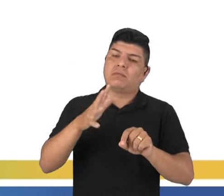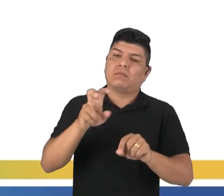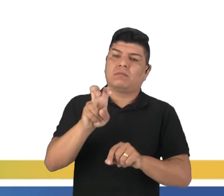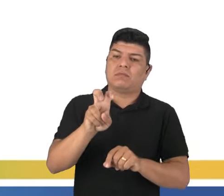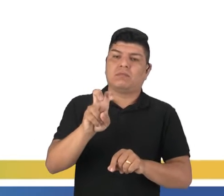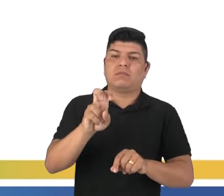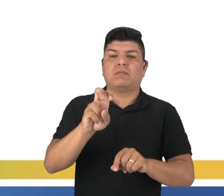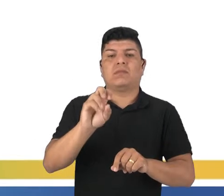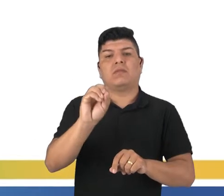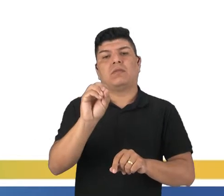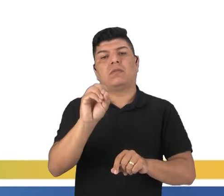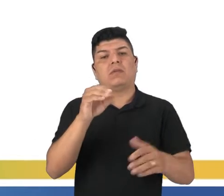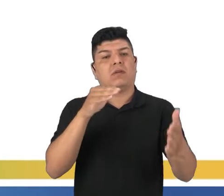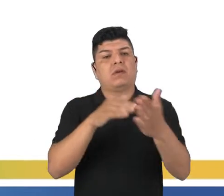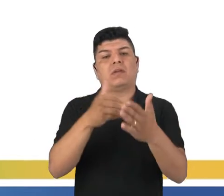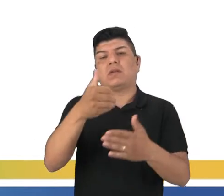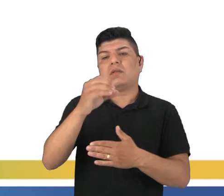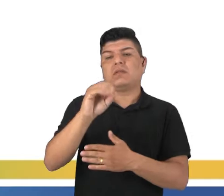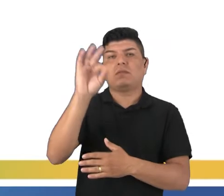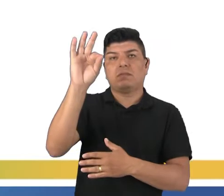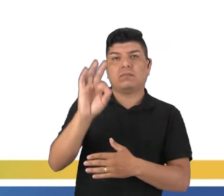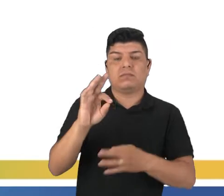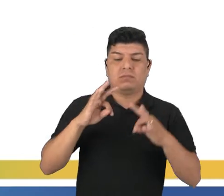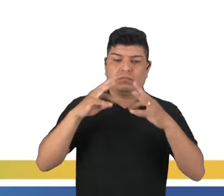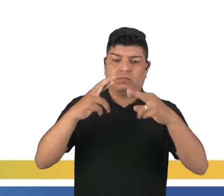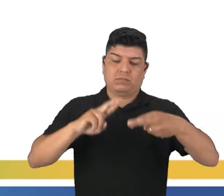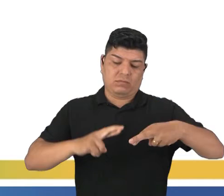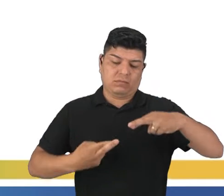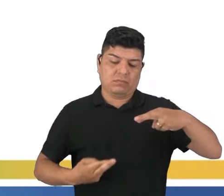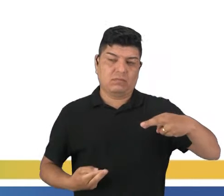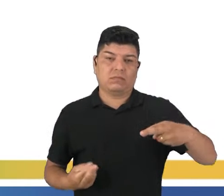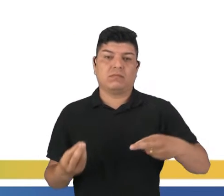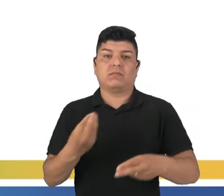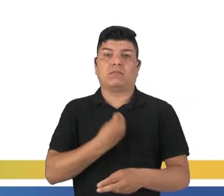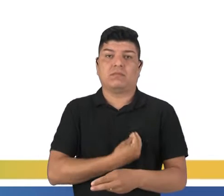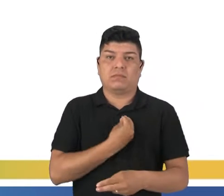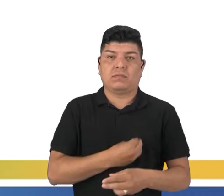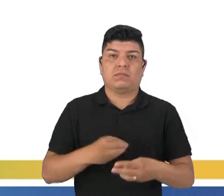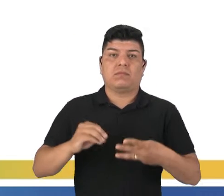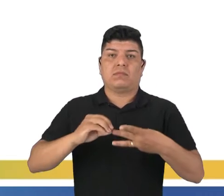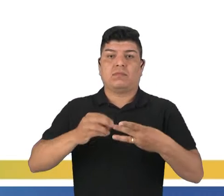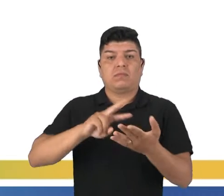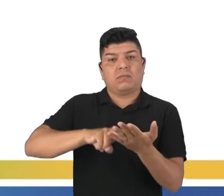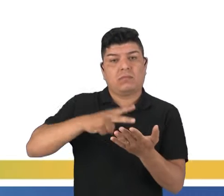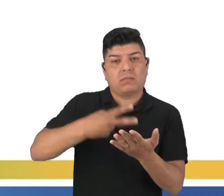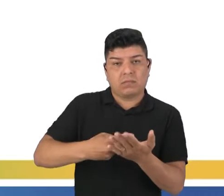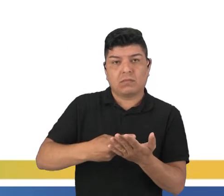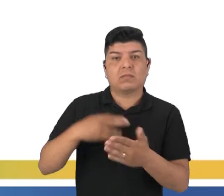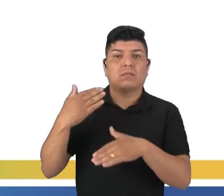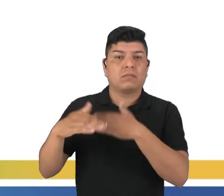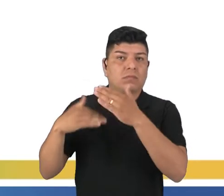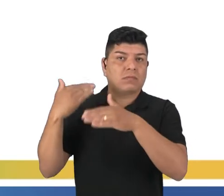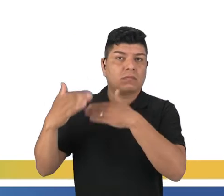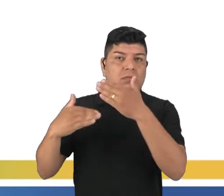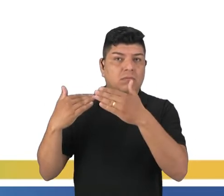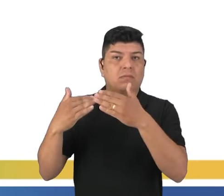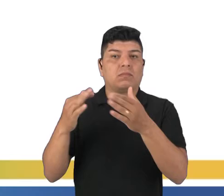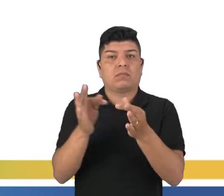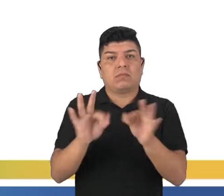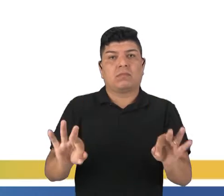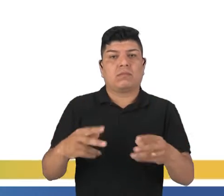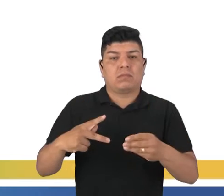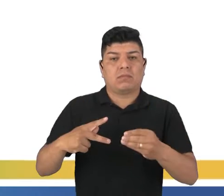a 10% de todo o RNA contido dentro da célula. Ele é traduzido no processo de síntese de